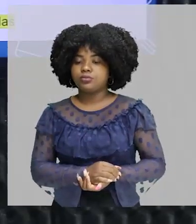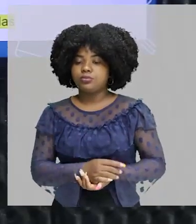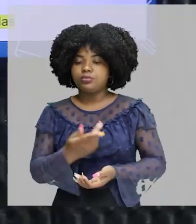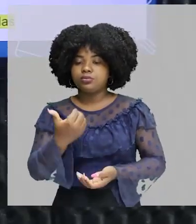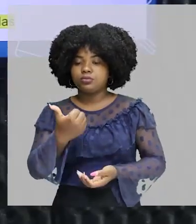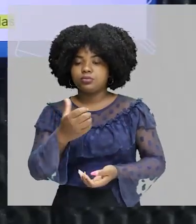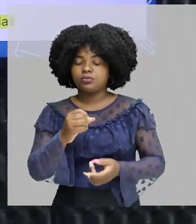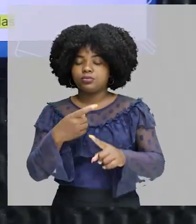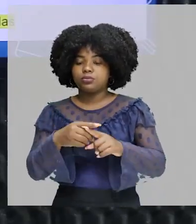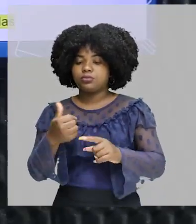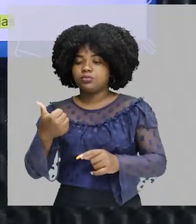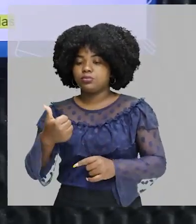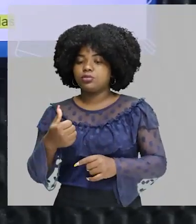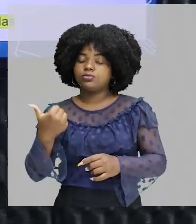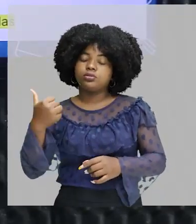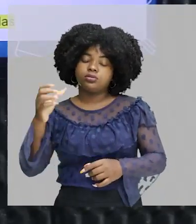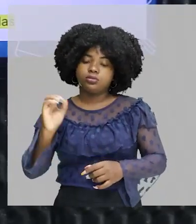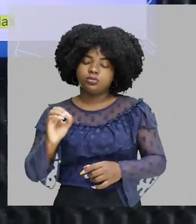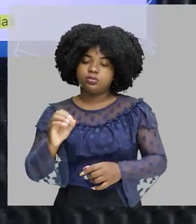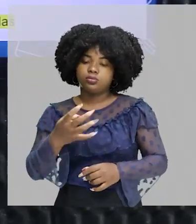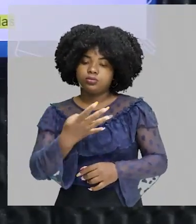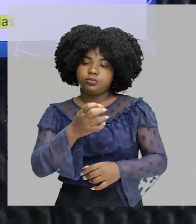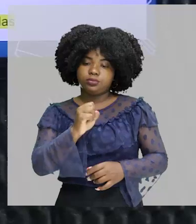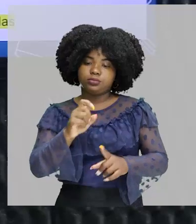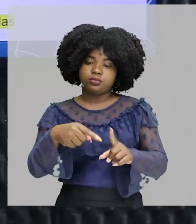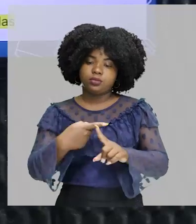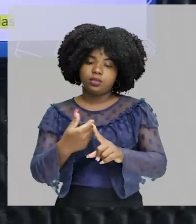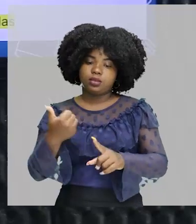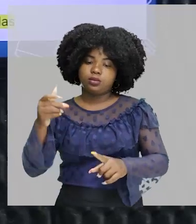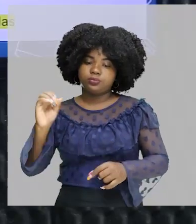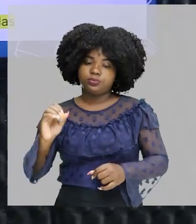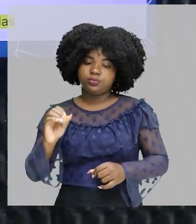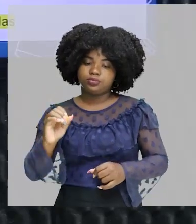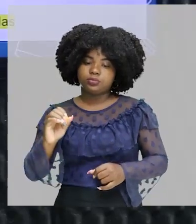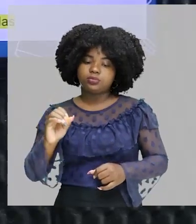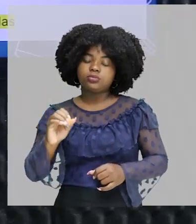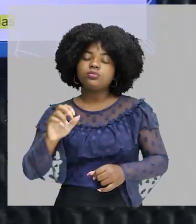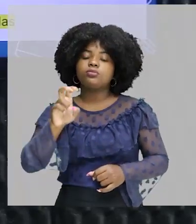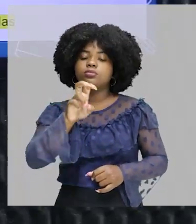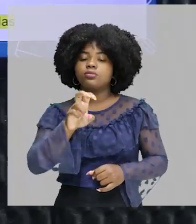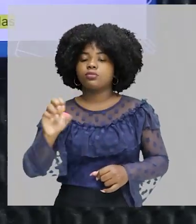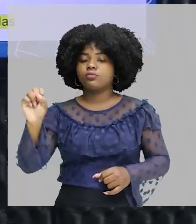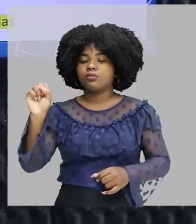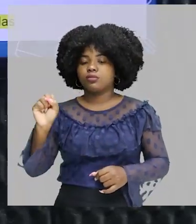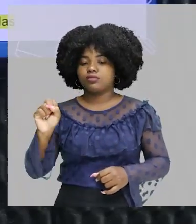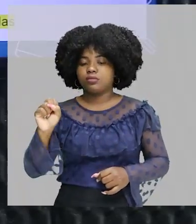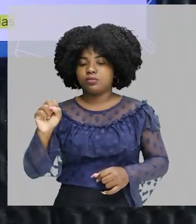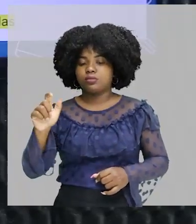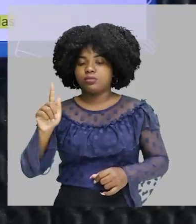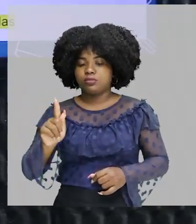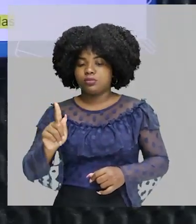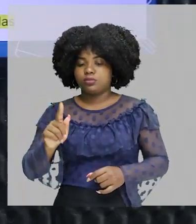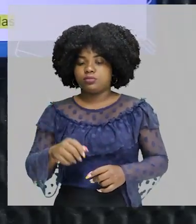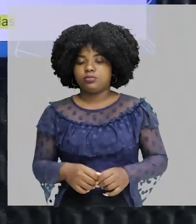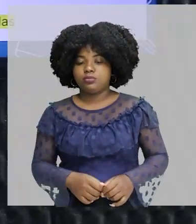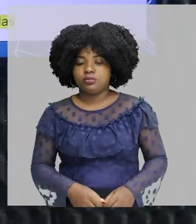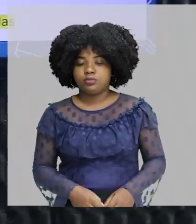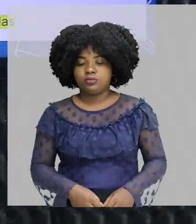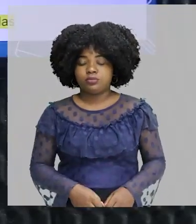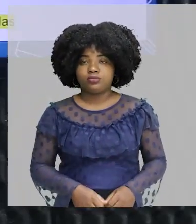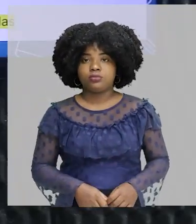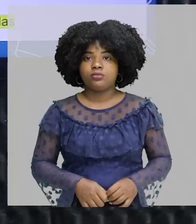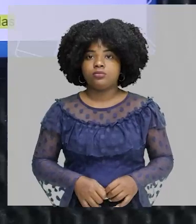1, 10. 48 mais 10, 58. 58 gramas por